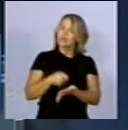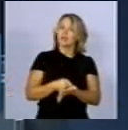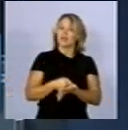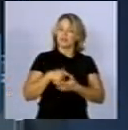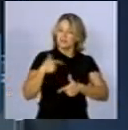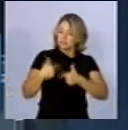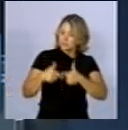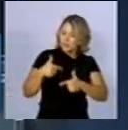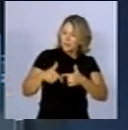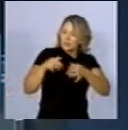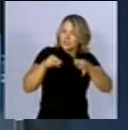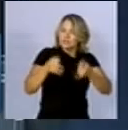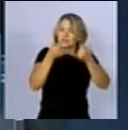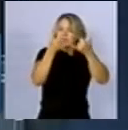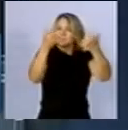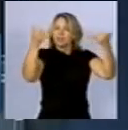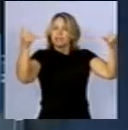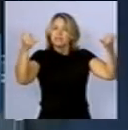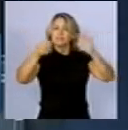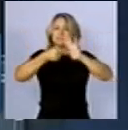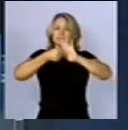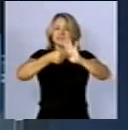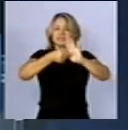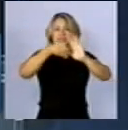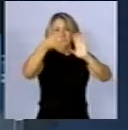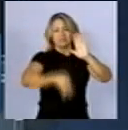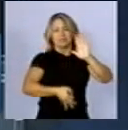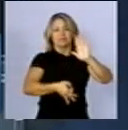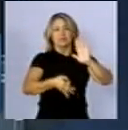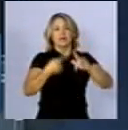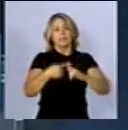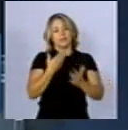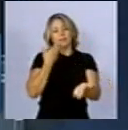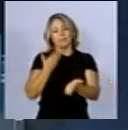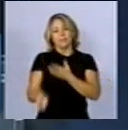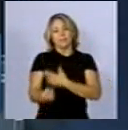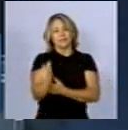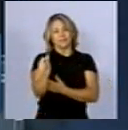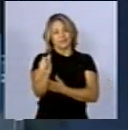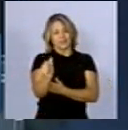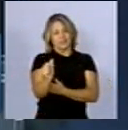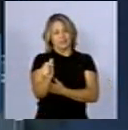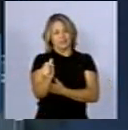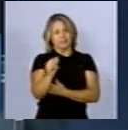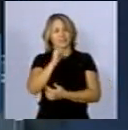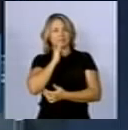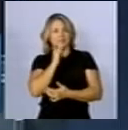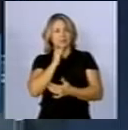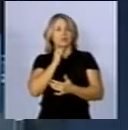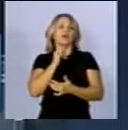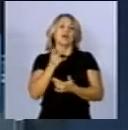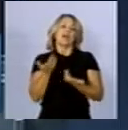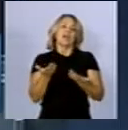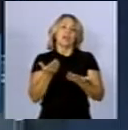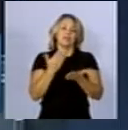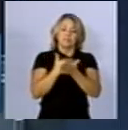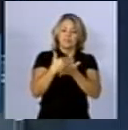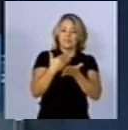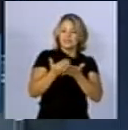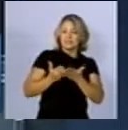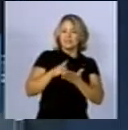na linha eh muito satisfatório, senão ela ela acaba perdendo dinheiro. É a tal da reserva, da parcela